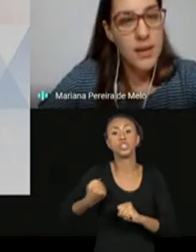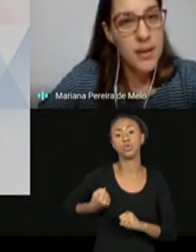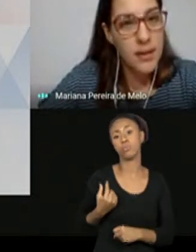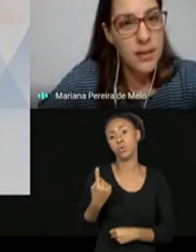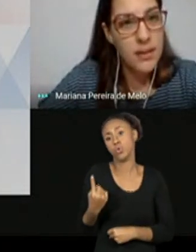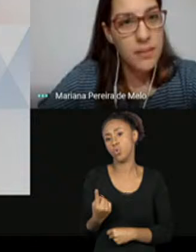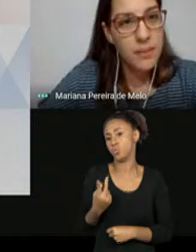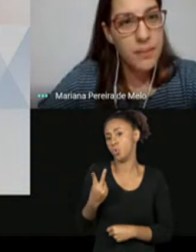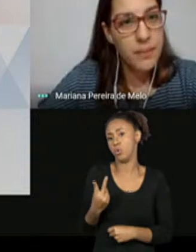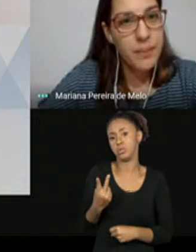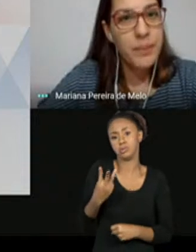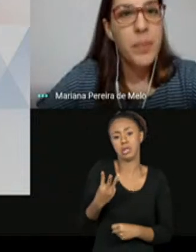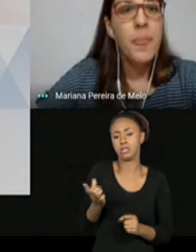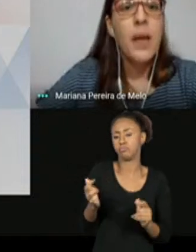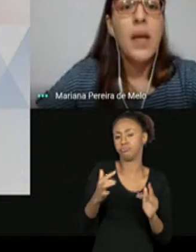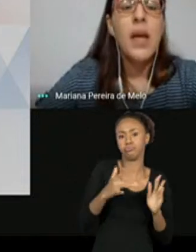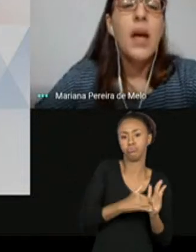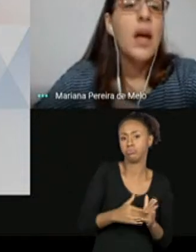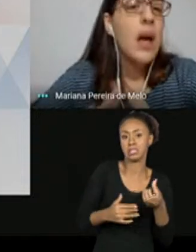1, 2, até 6.